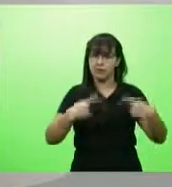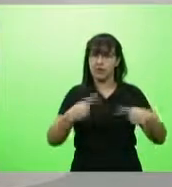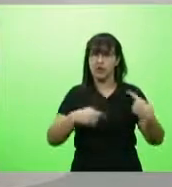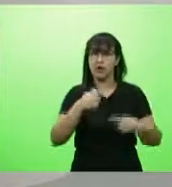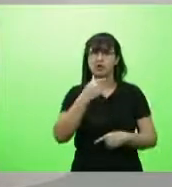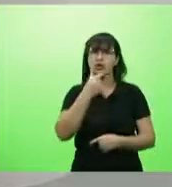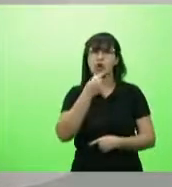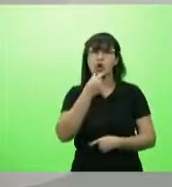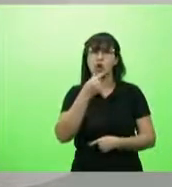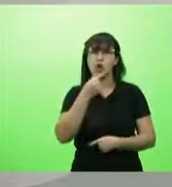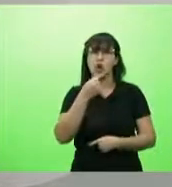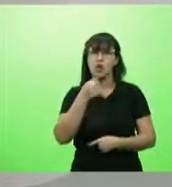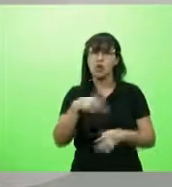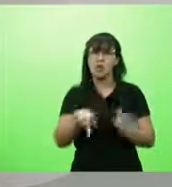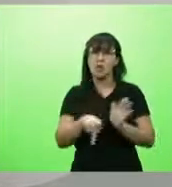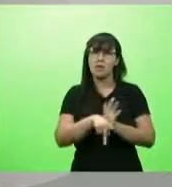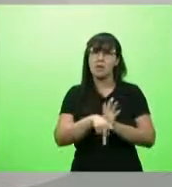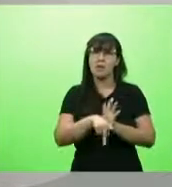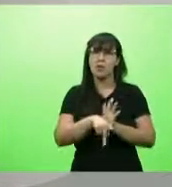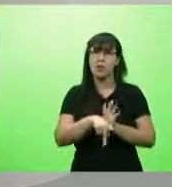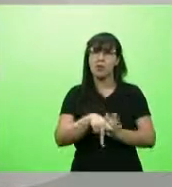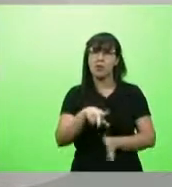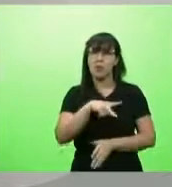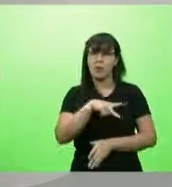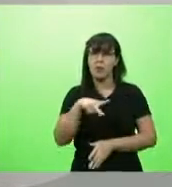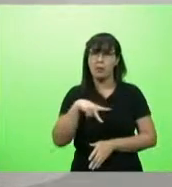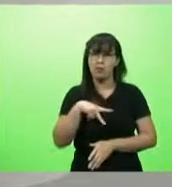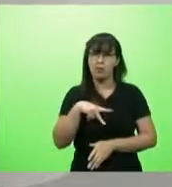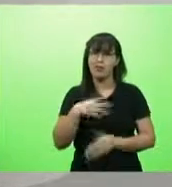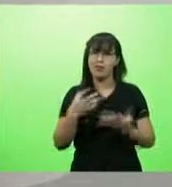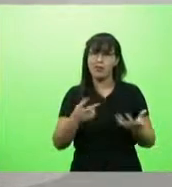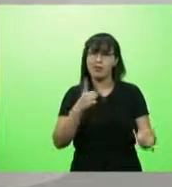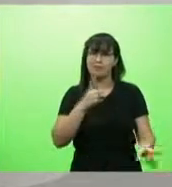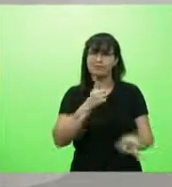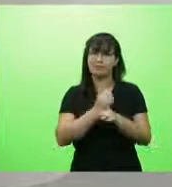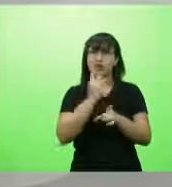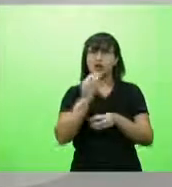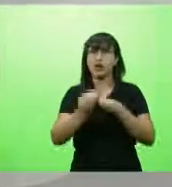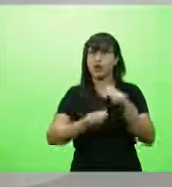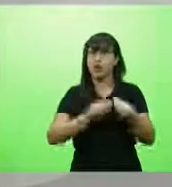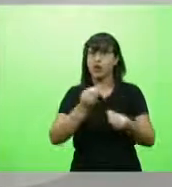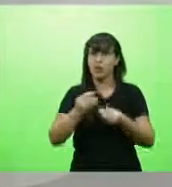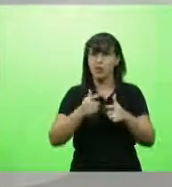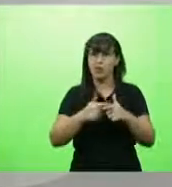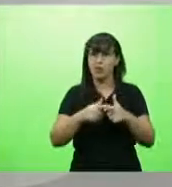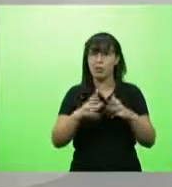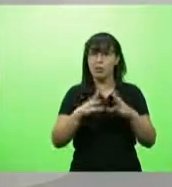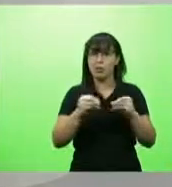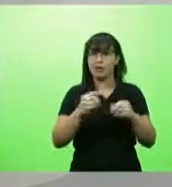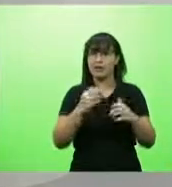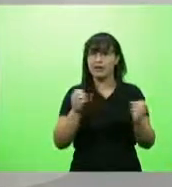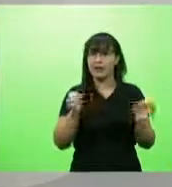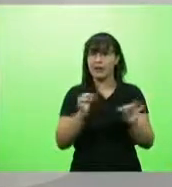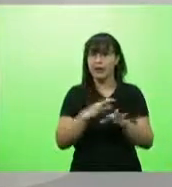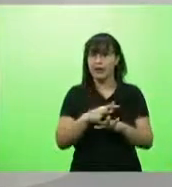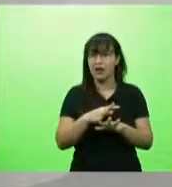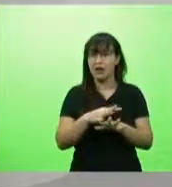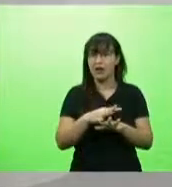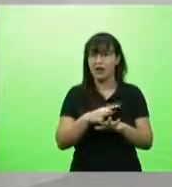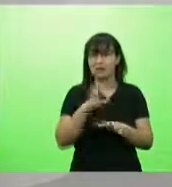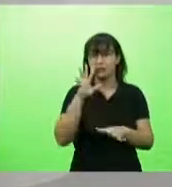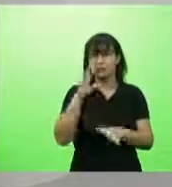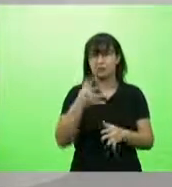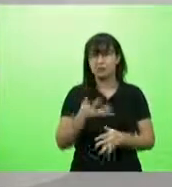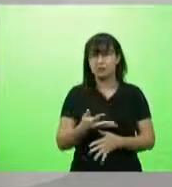públicos, realmente contribuindo para que a gente encontre uma solução, e eu compartilho isso com os deputados aqui, que têm,